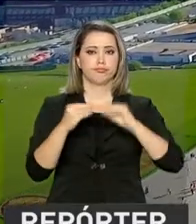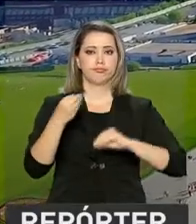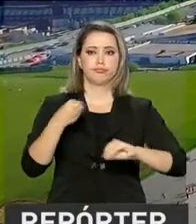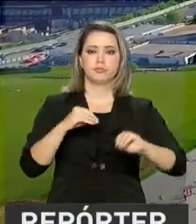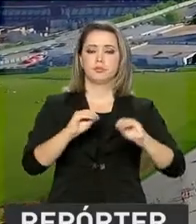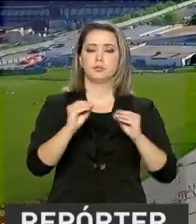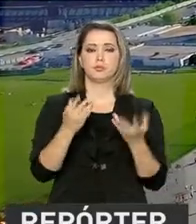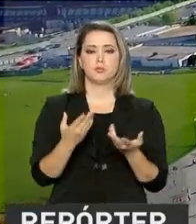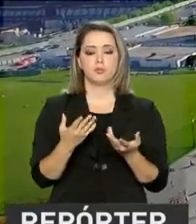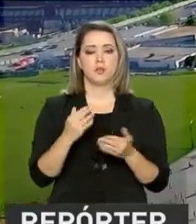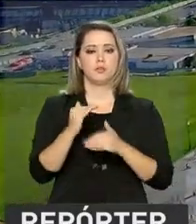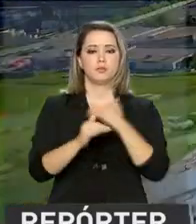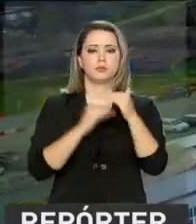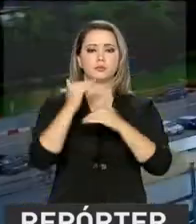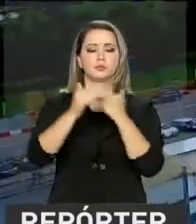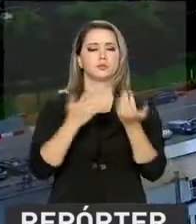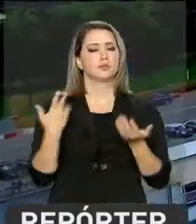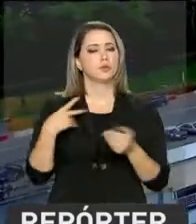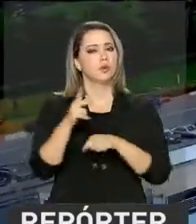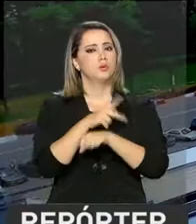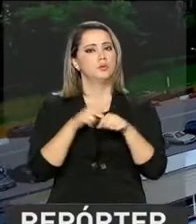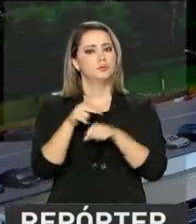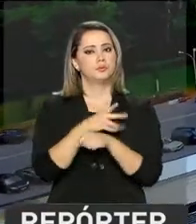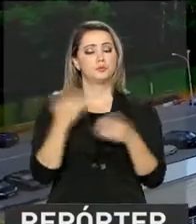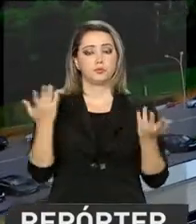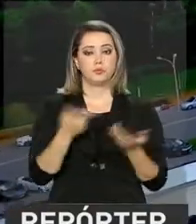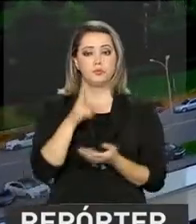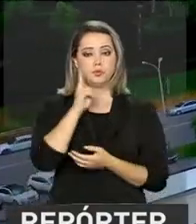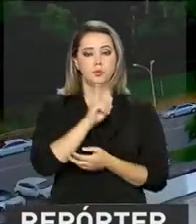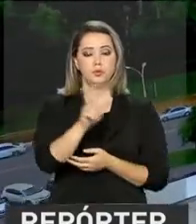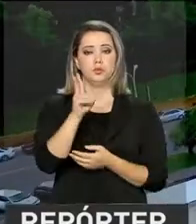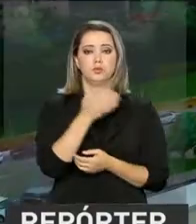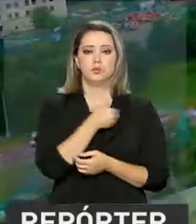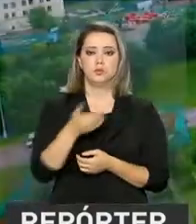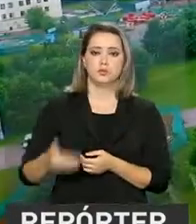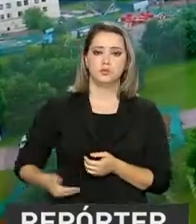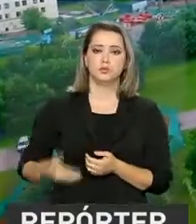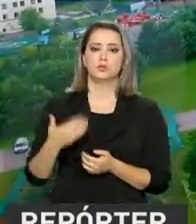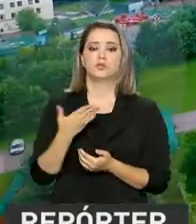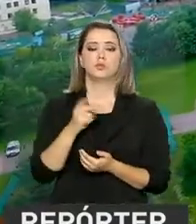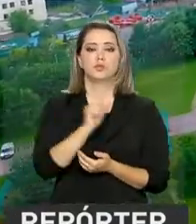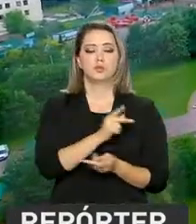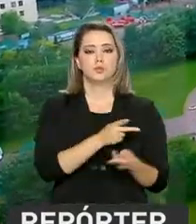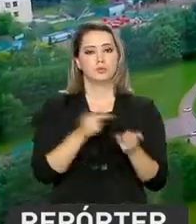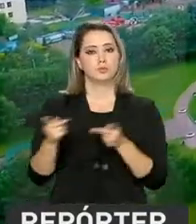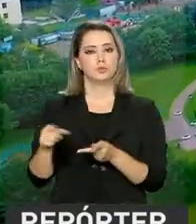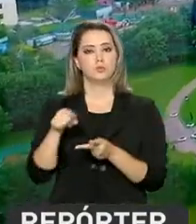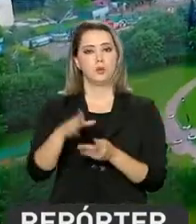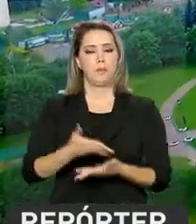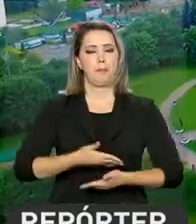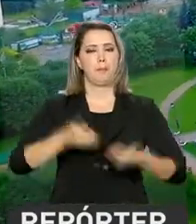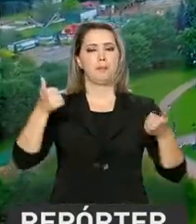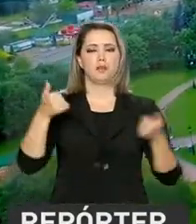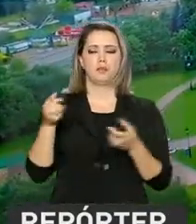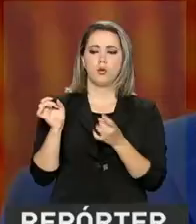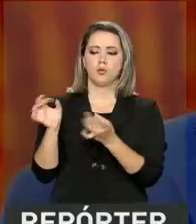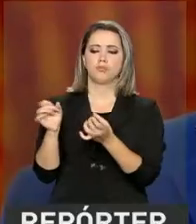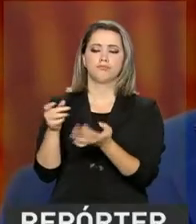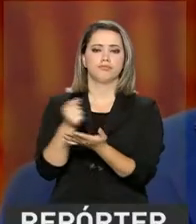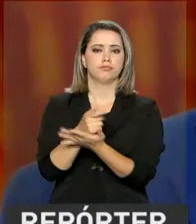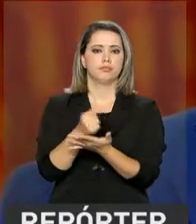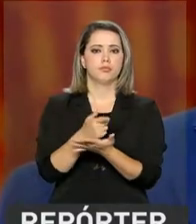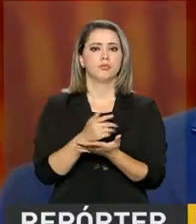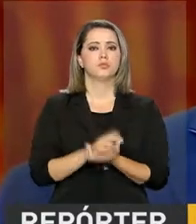rússia cresceu nos últimos meses e avaliação do governo é que a visita de michel temer vai impulsionar ainda mais a relação comercial